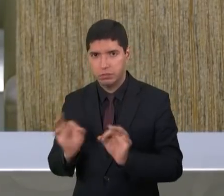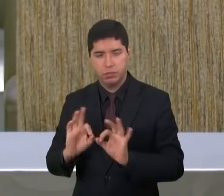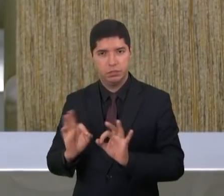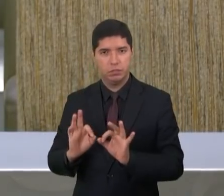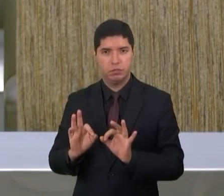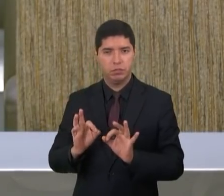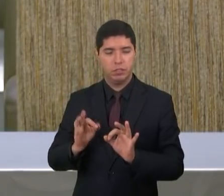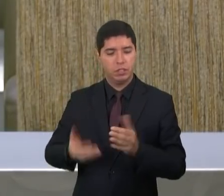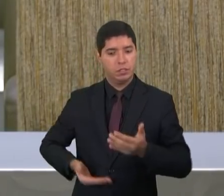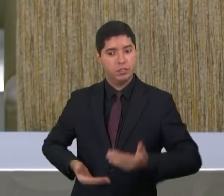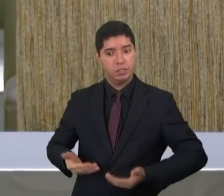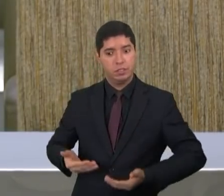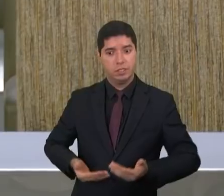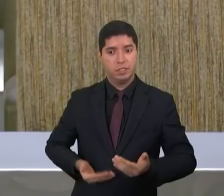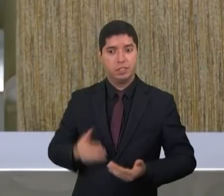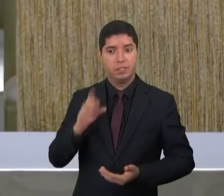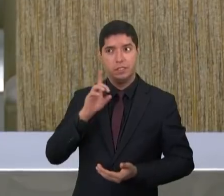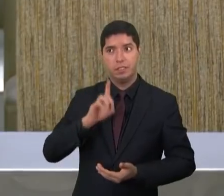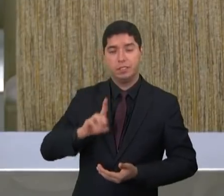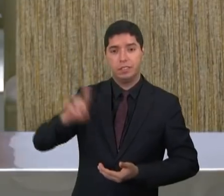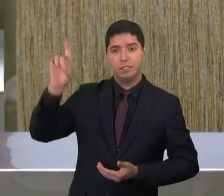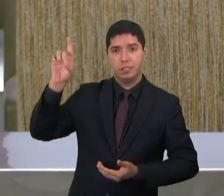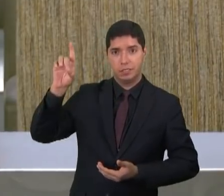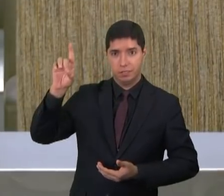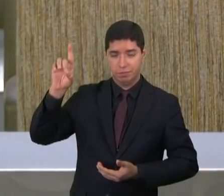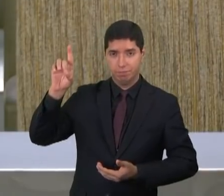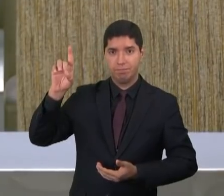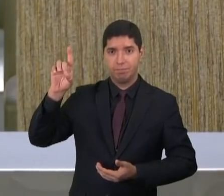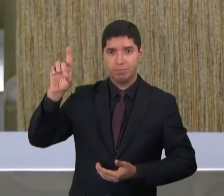nós não estamos fazendo coisas que ele gosta.